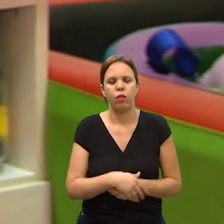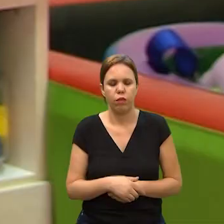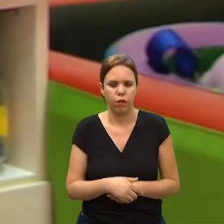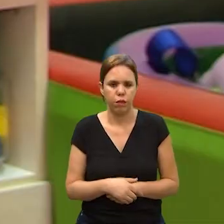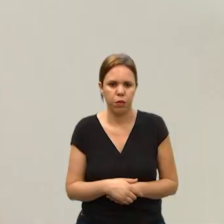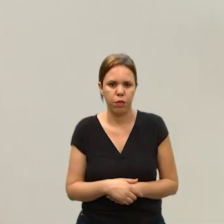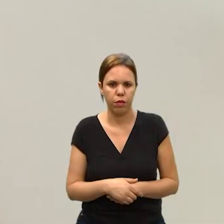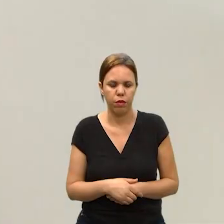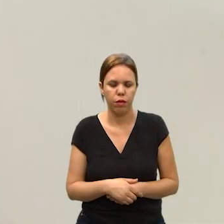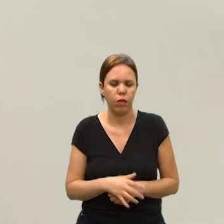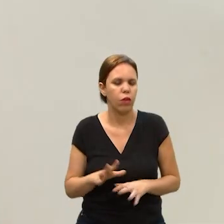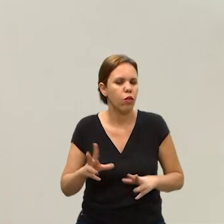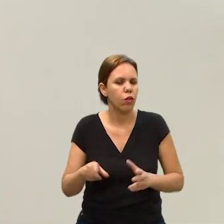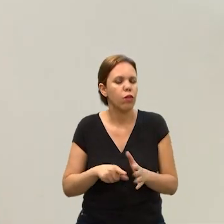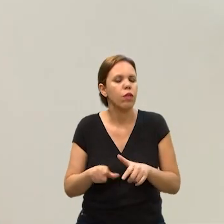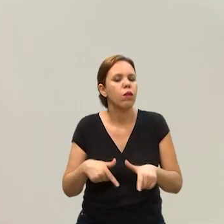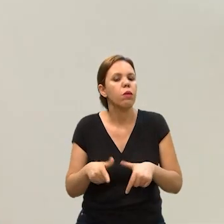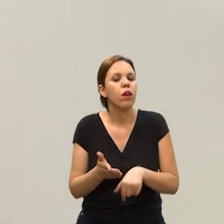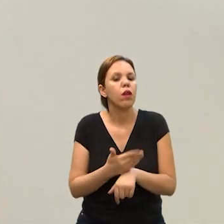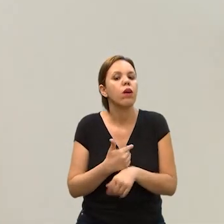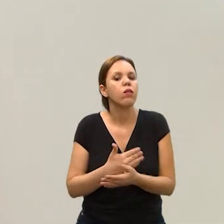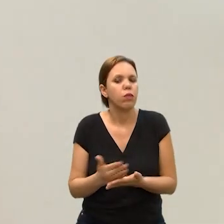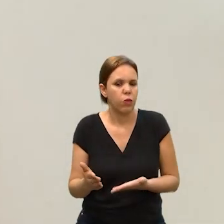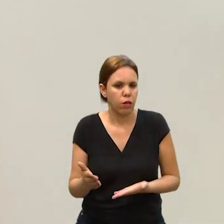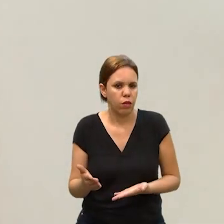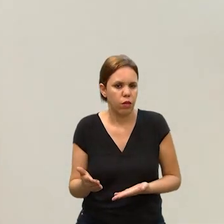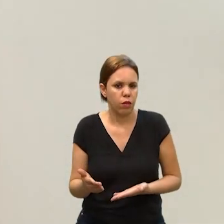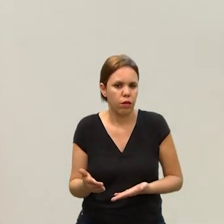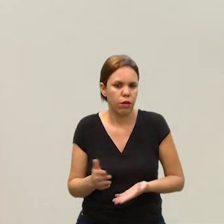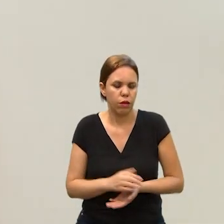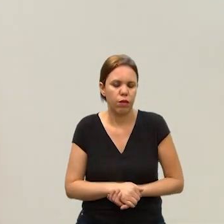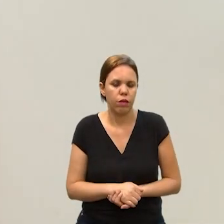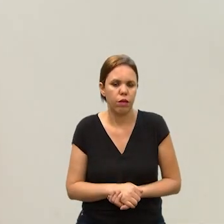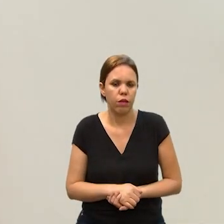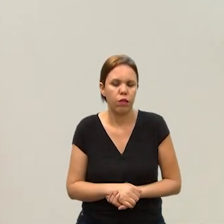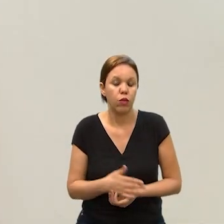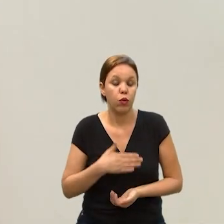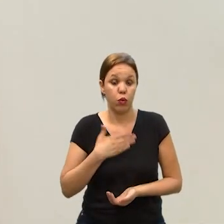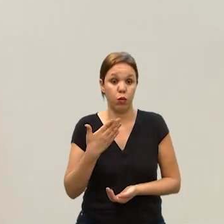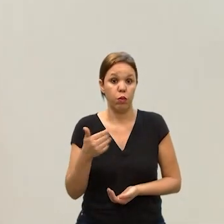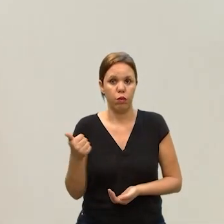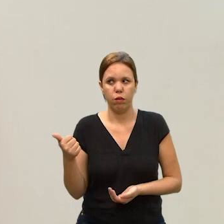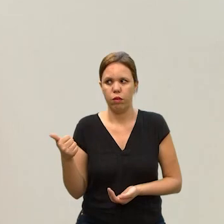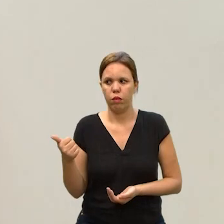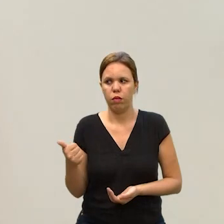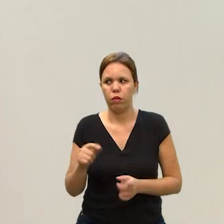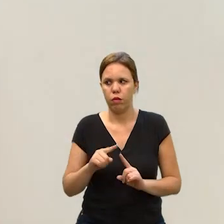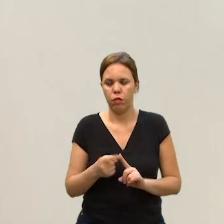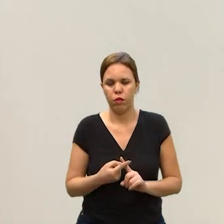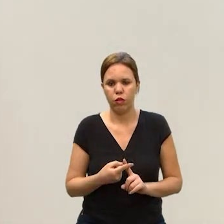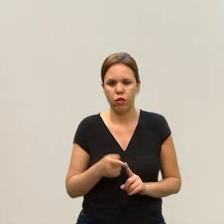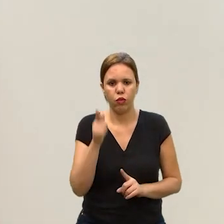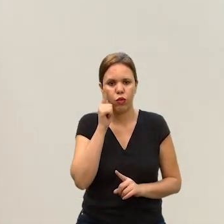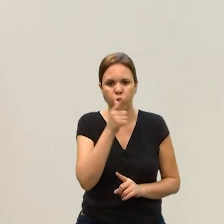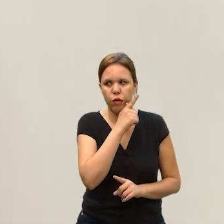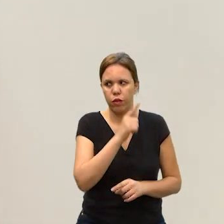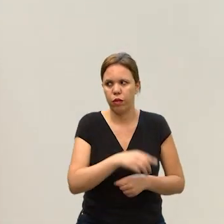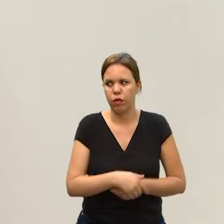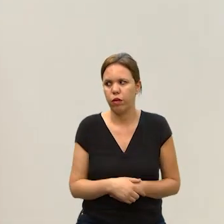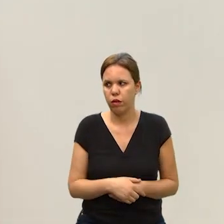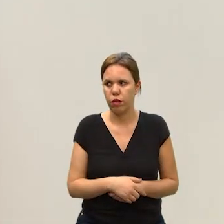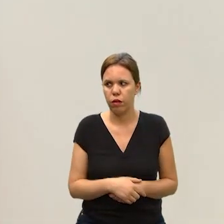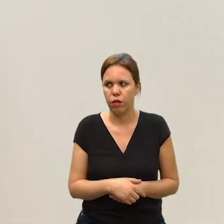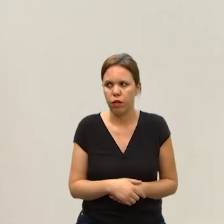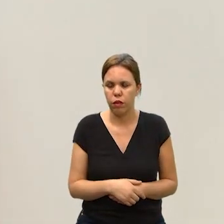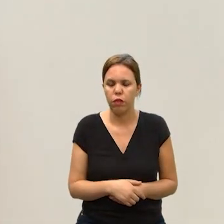Bom, a surpresa primeira é gravidez de gêmeos. Essa foi a primeira surpresa. Muita surpresa. De